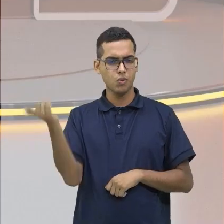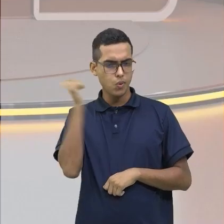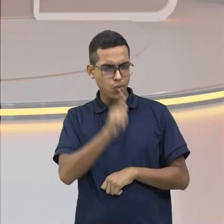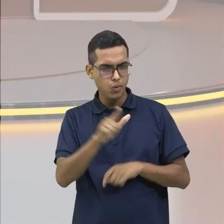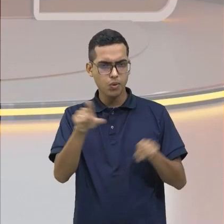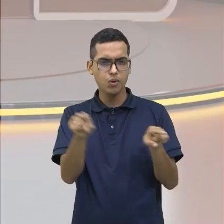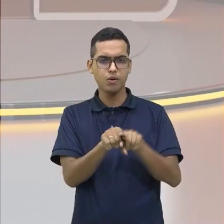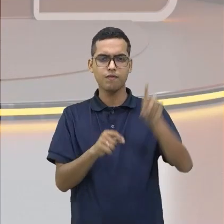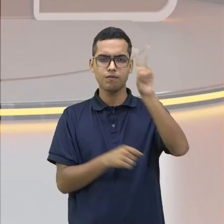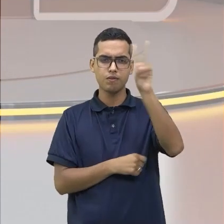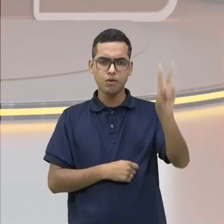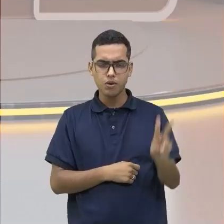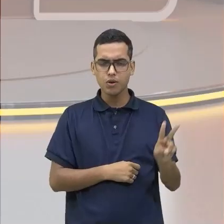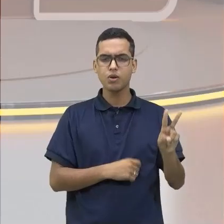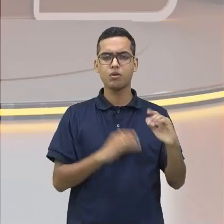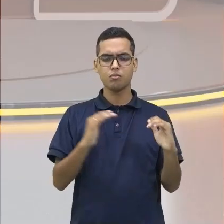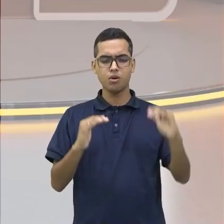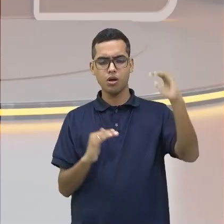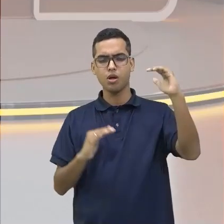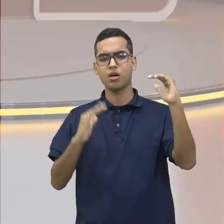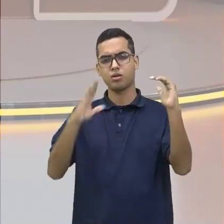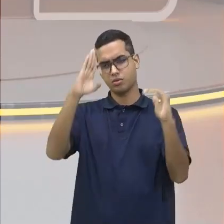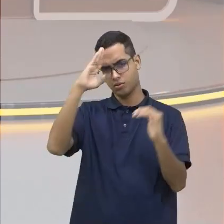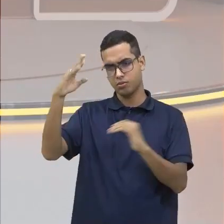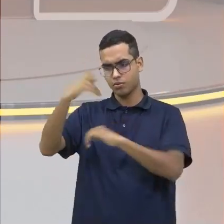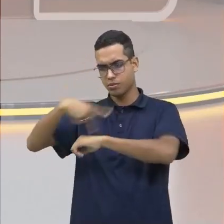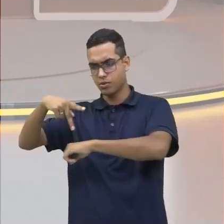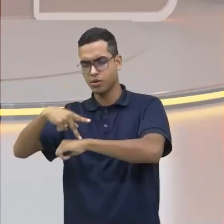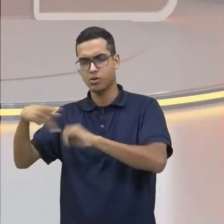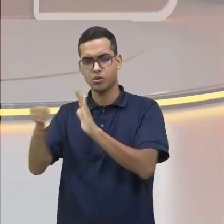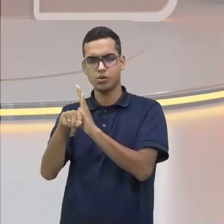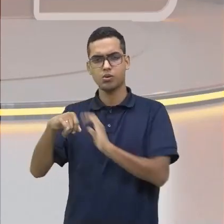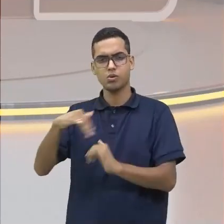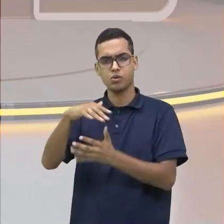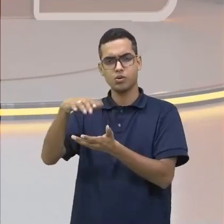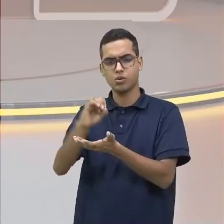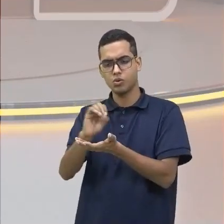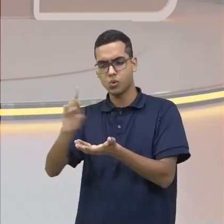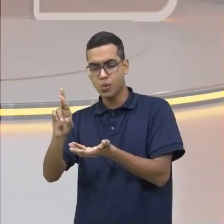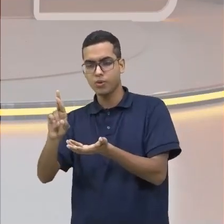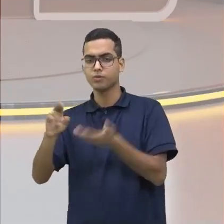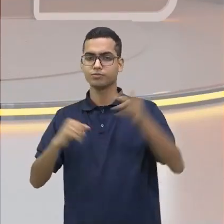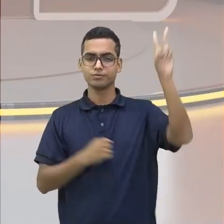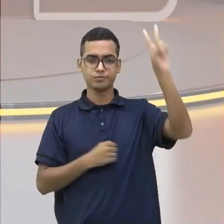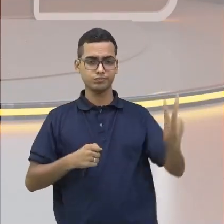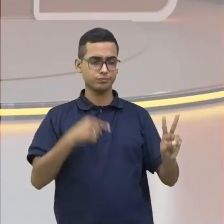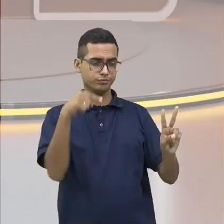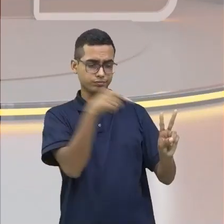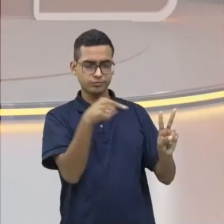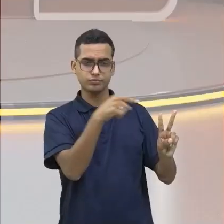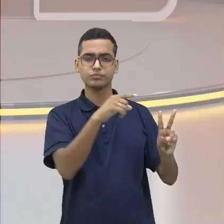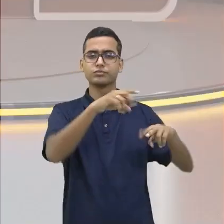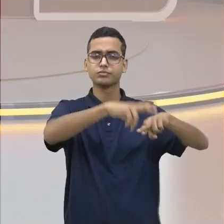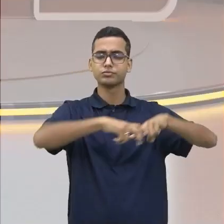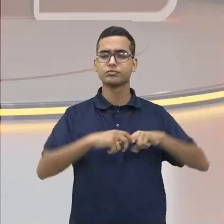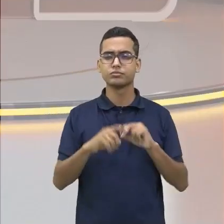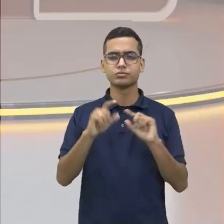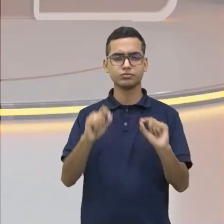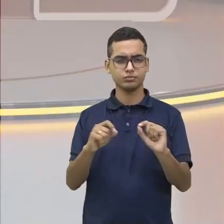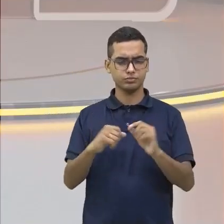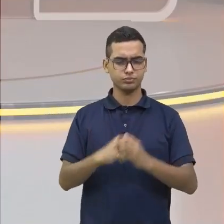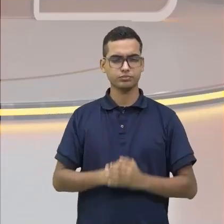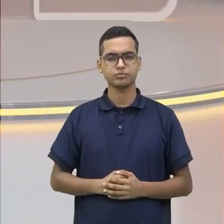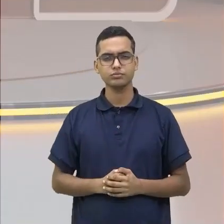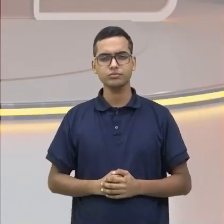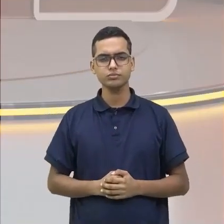países, principalmente aos países do Oriente Médio, ok? Mas a Venezuela, gente, por ser, né,